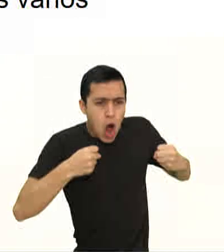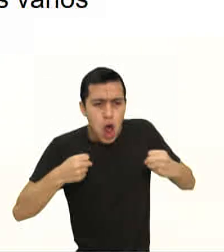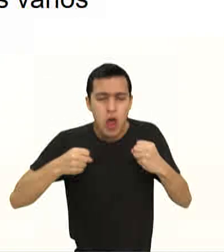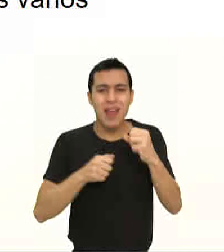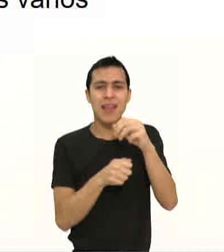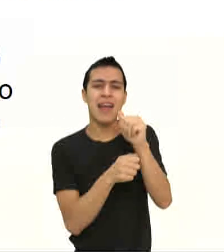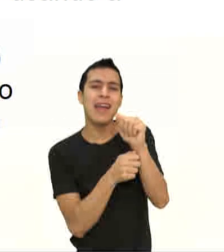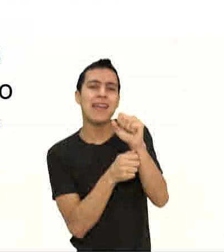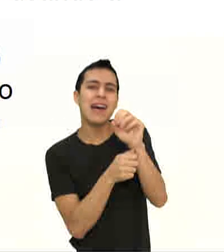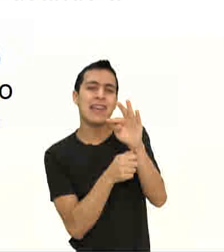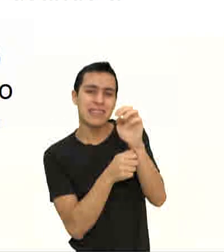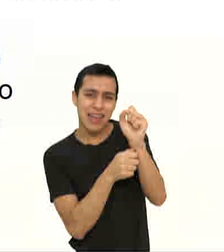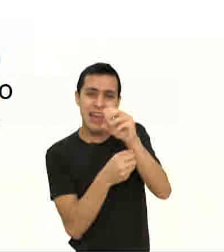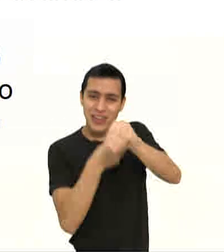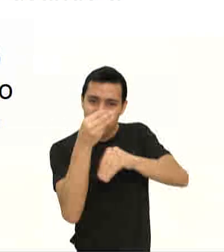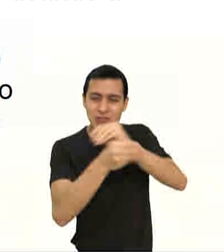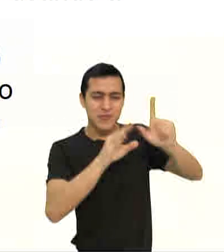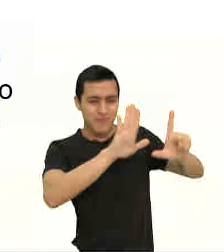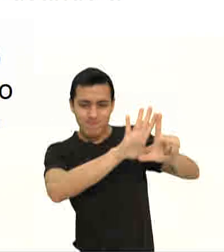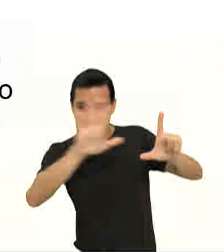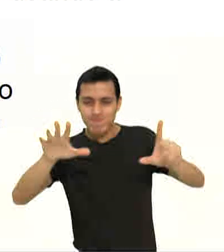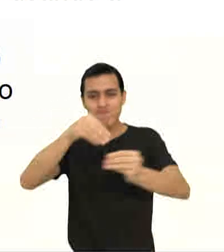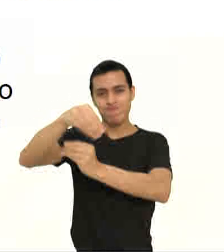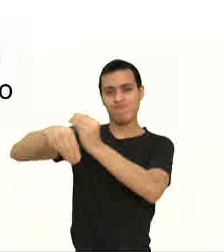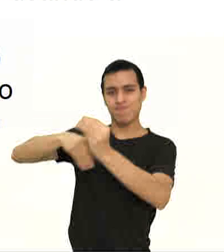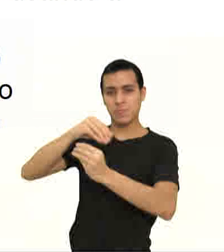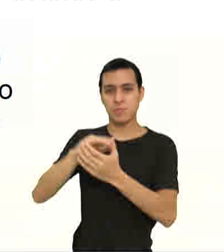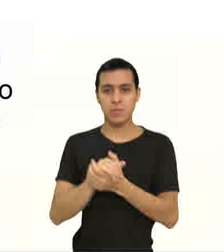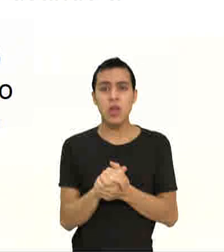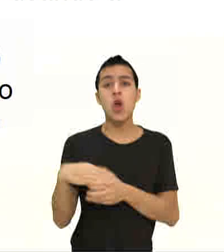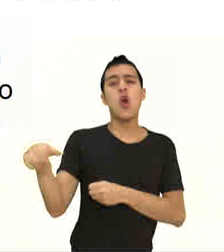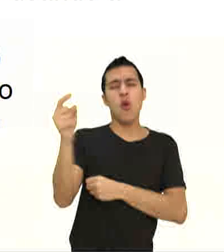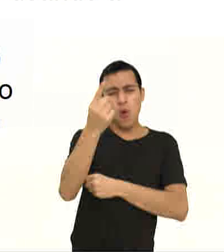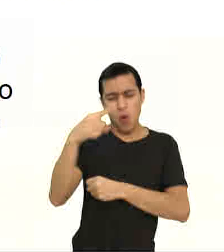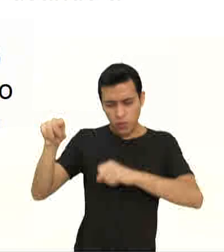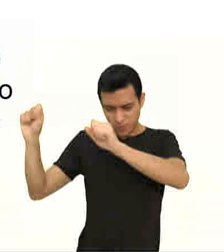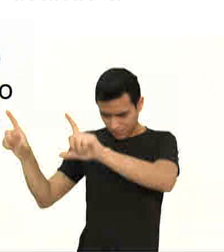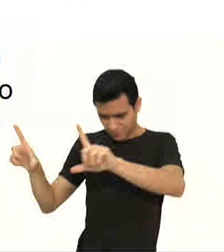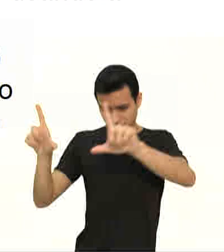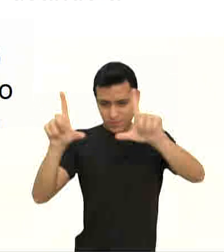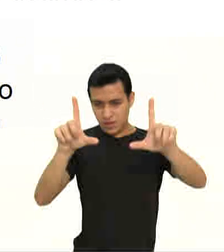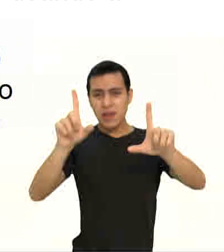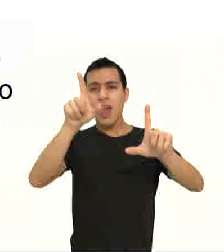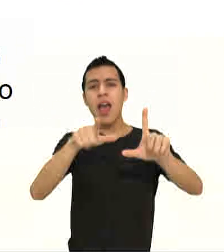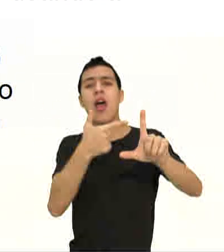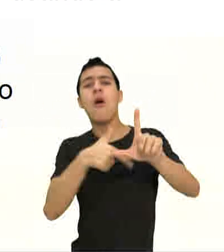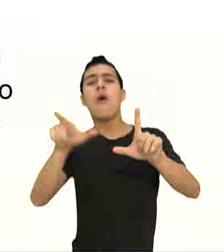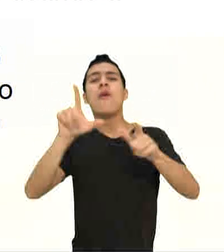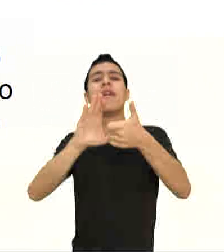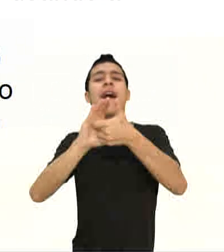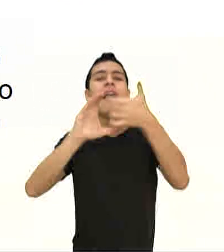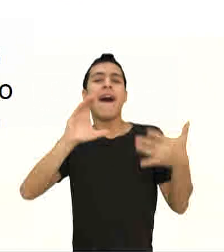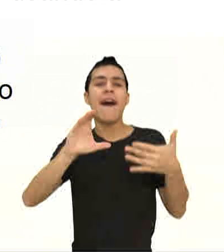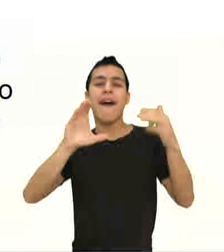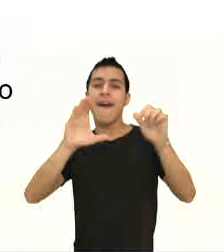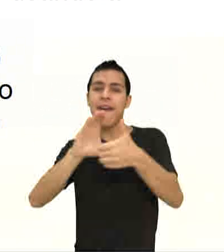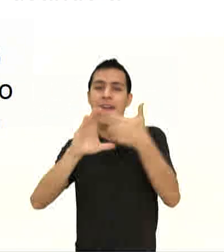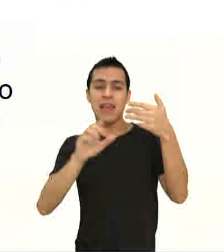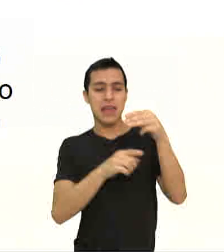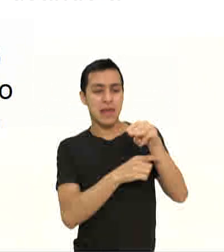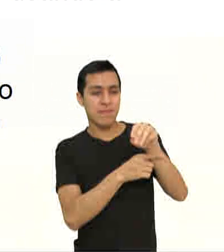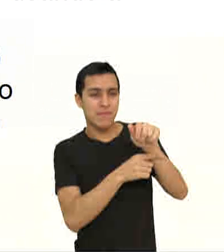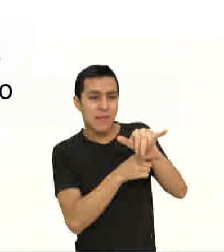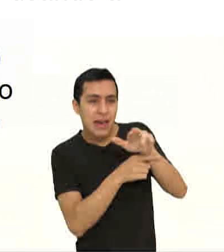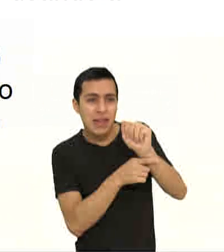desse processo. A última parte do mural, eu tenho já a outra característica, a característica do Maria Morelos,